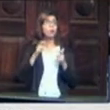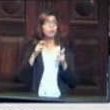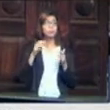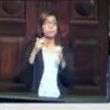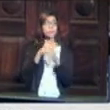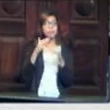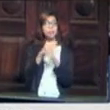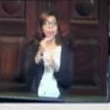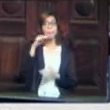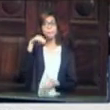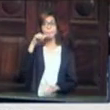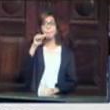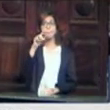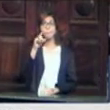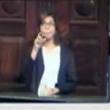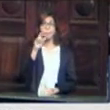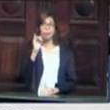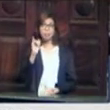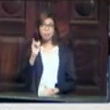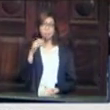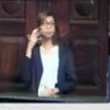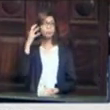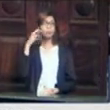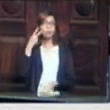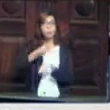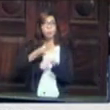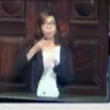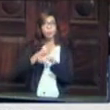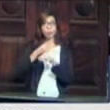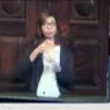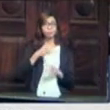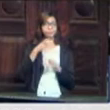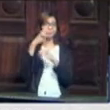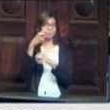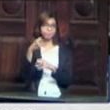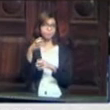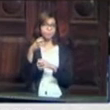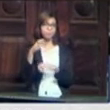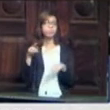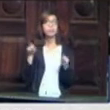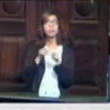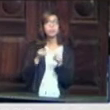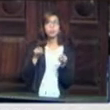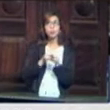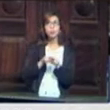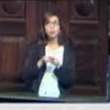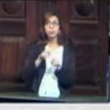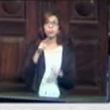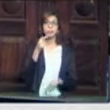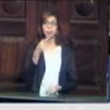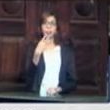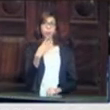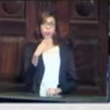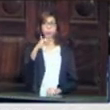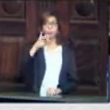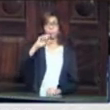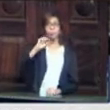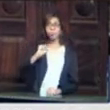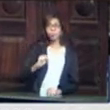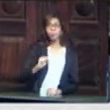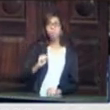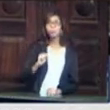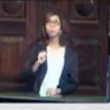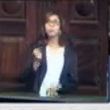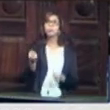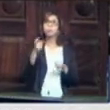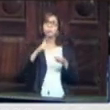parte lá de um belo seminário. Aluguel de imóveis na conta de mais de 74 milhões e ressarcimento